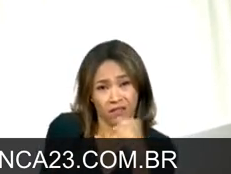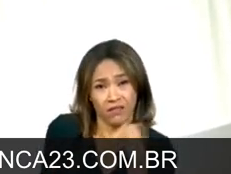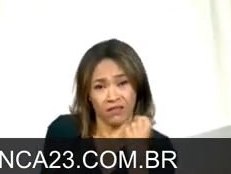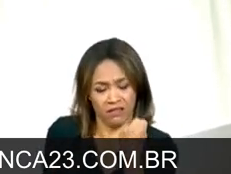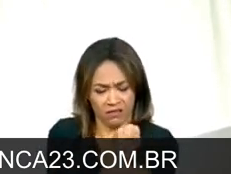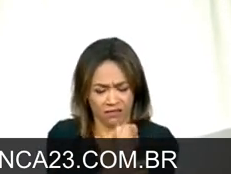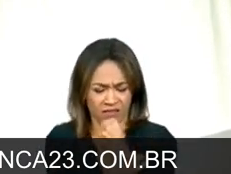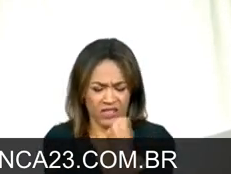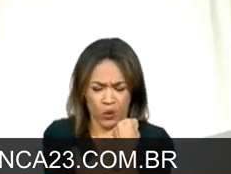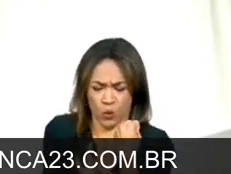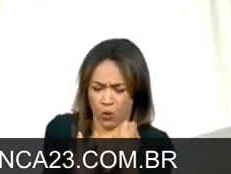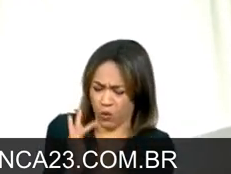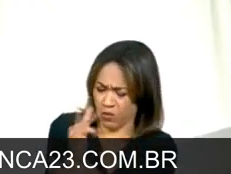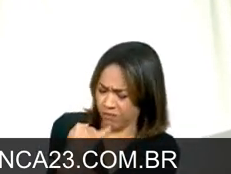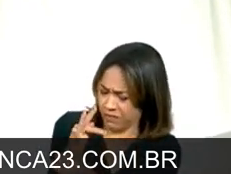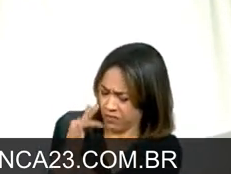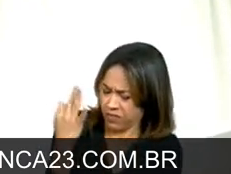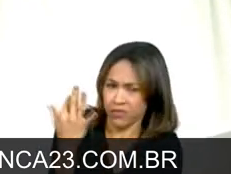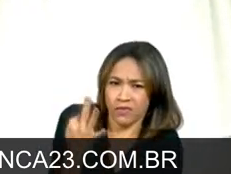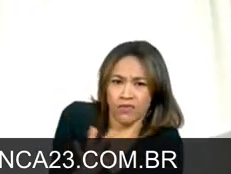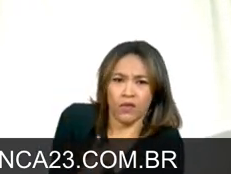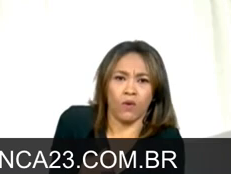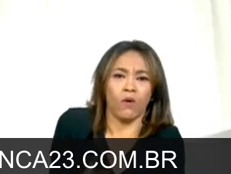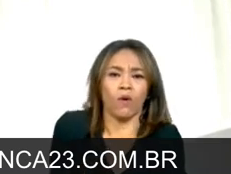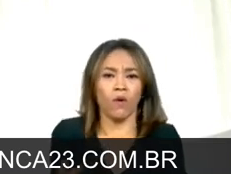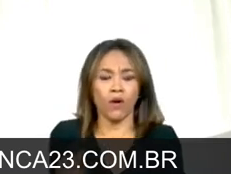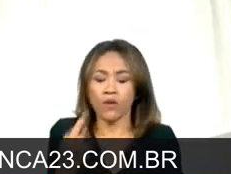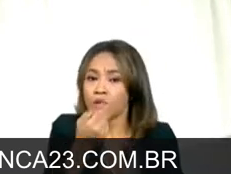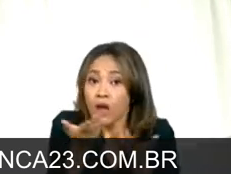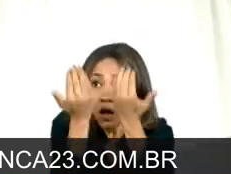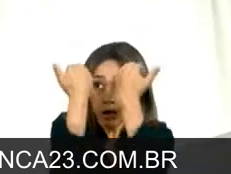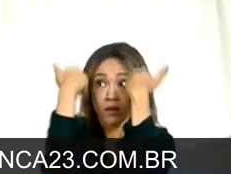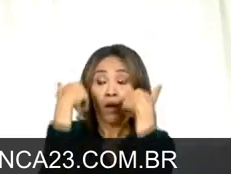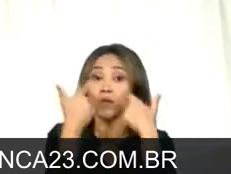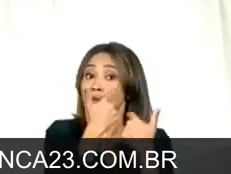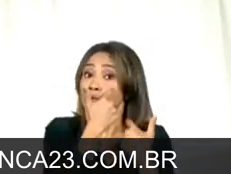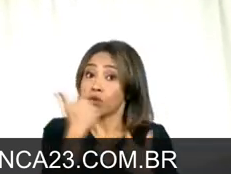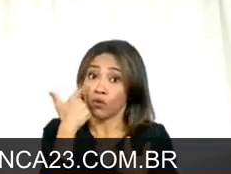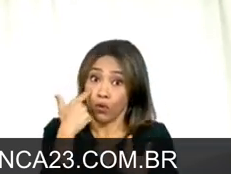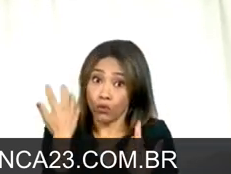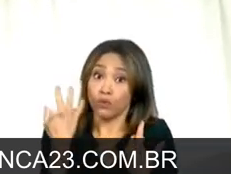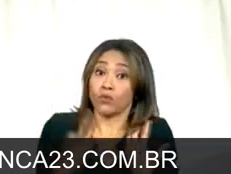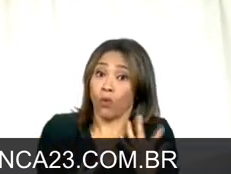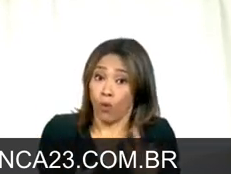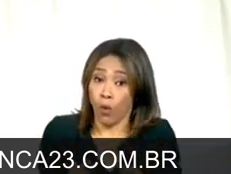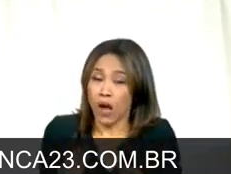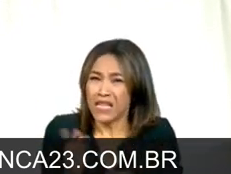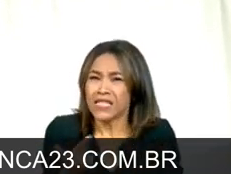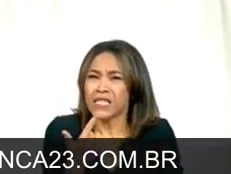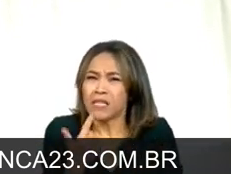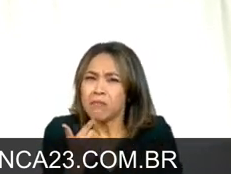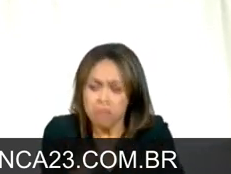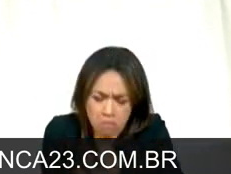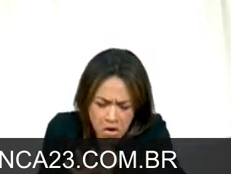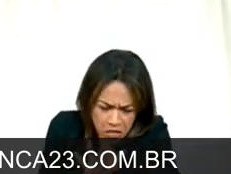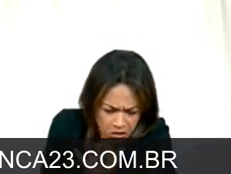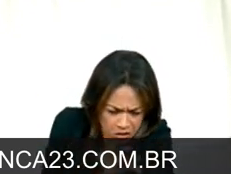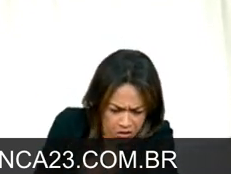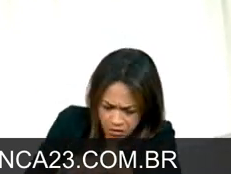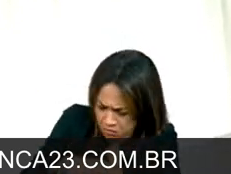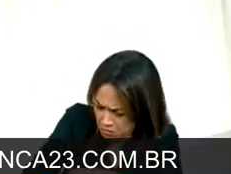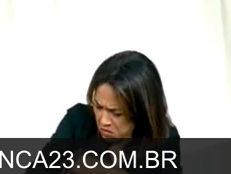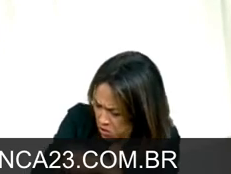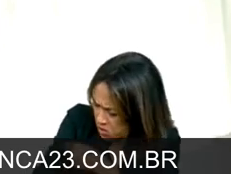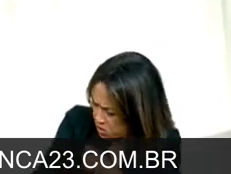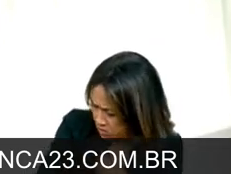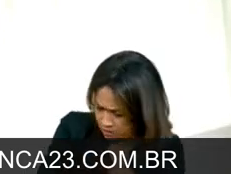articulações, dor atrás dos olhos, se aparecerem manchas no corpo também, que essas são